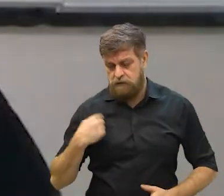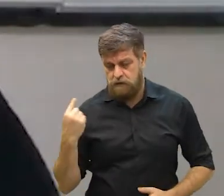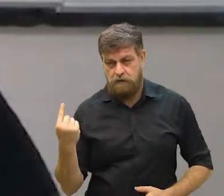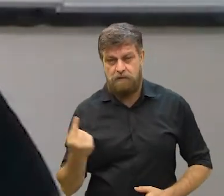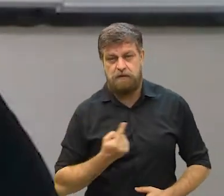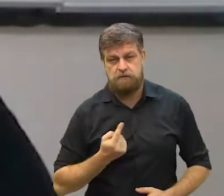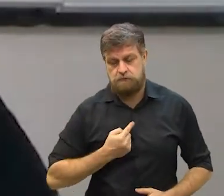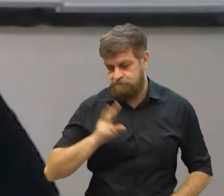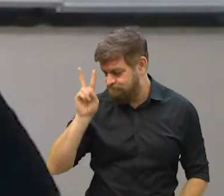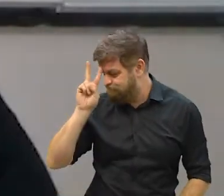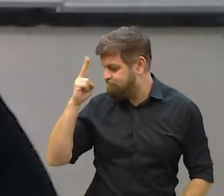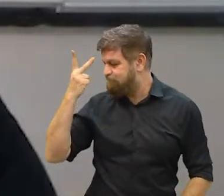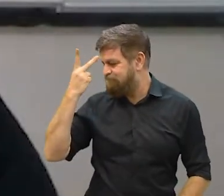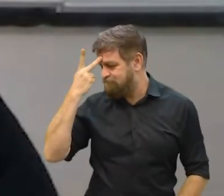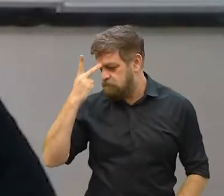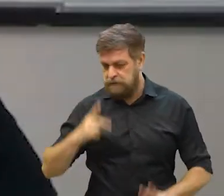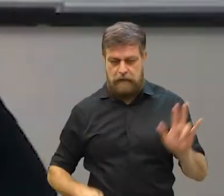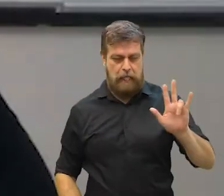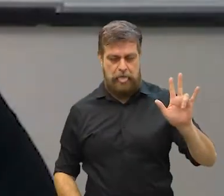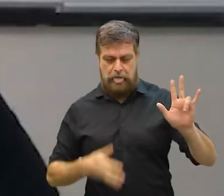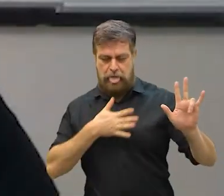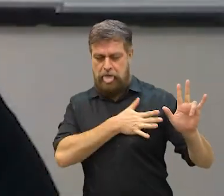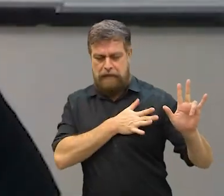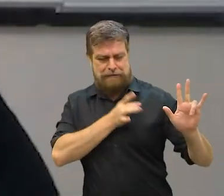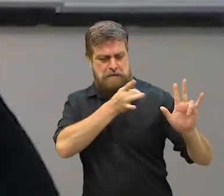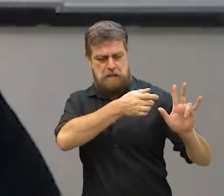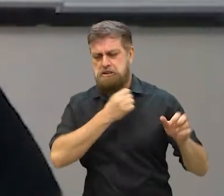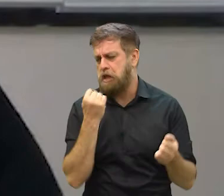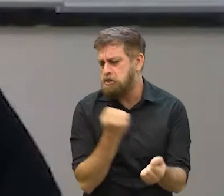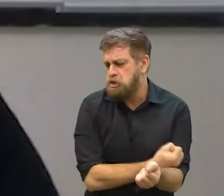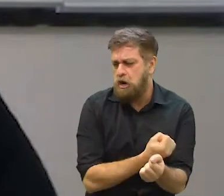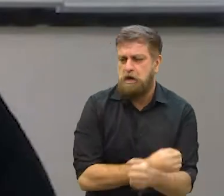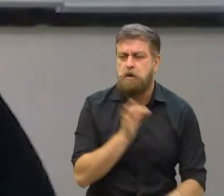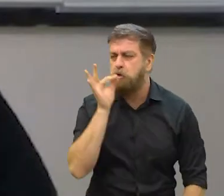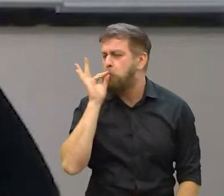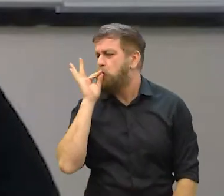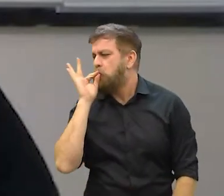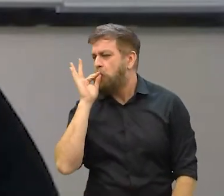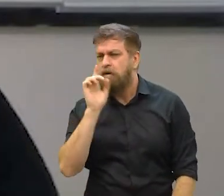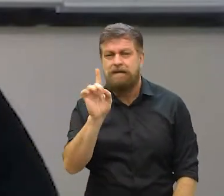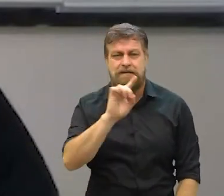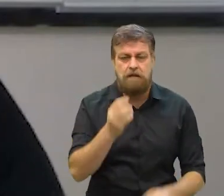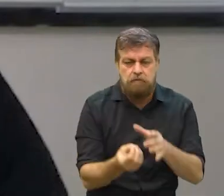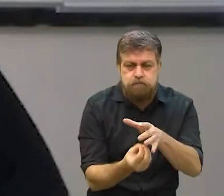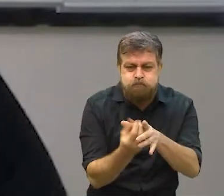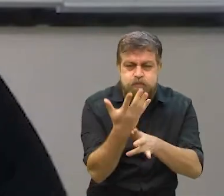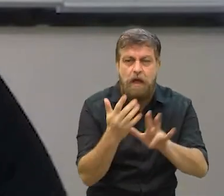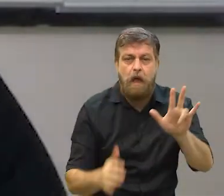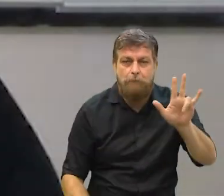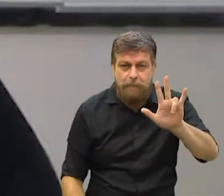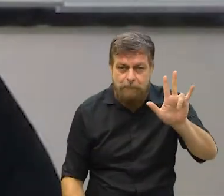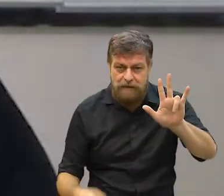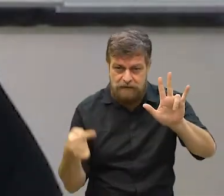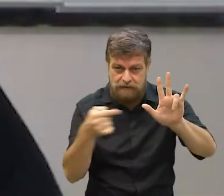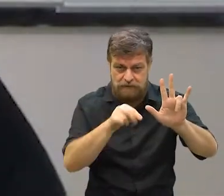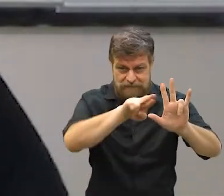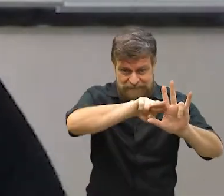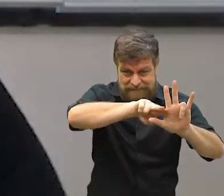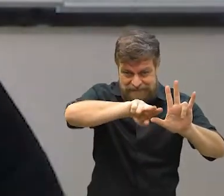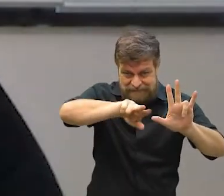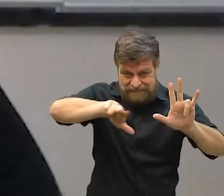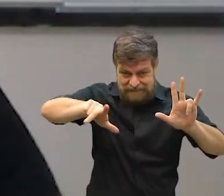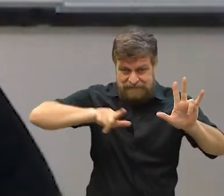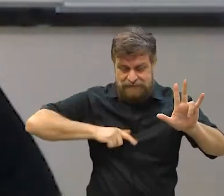nós desmistificarmos a cannabis medicinal. Cannabis é uma planta só, dela sai a